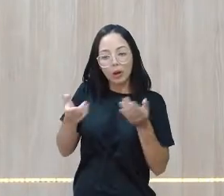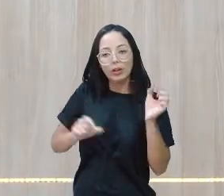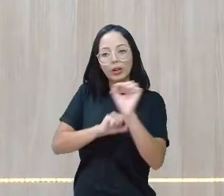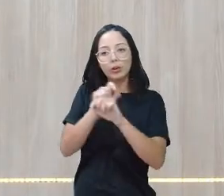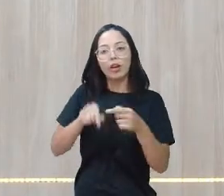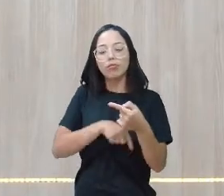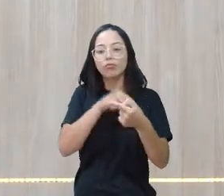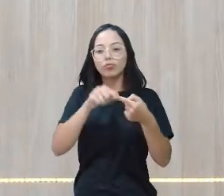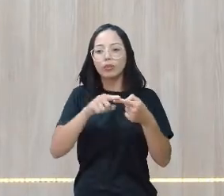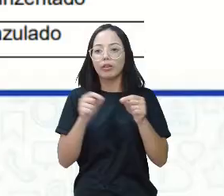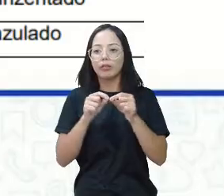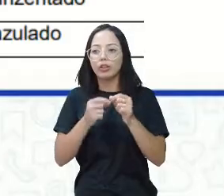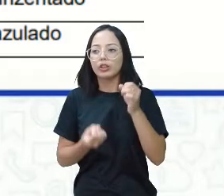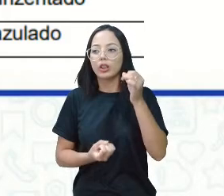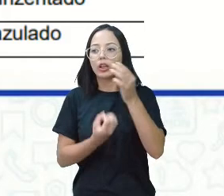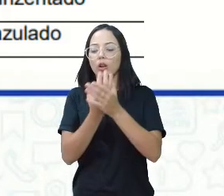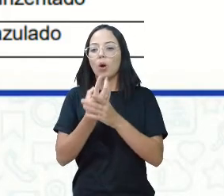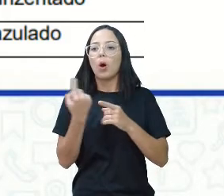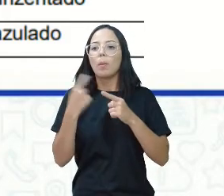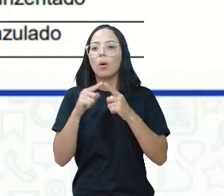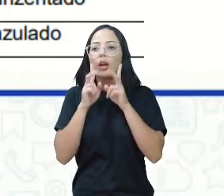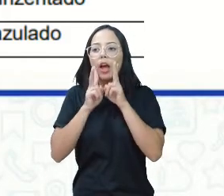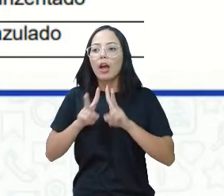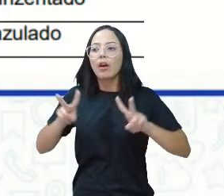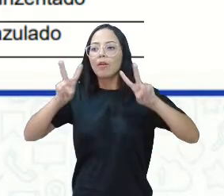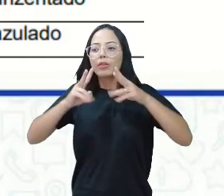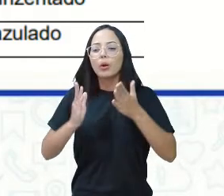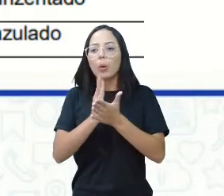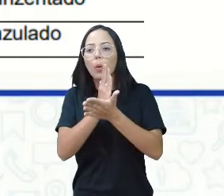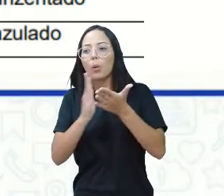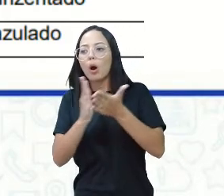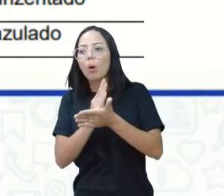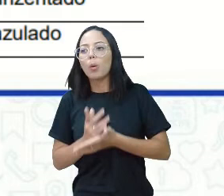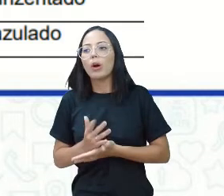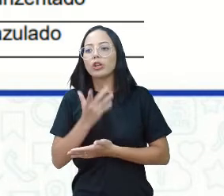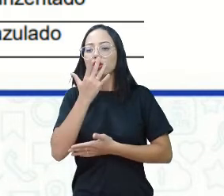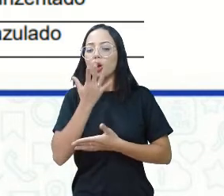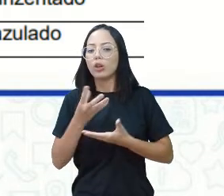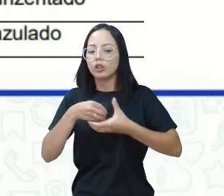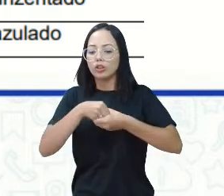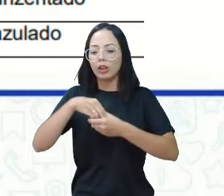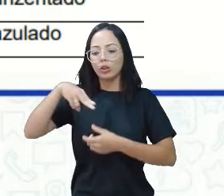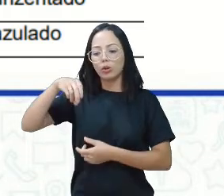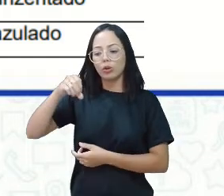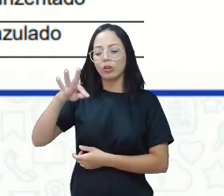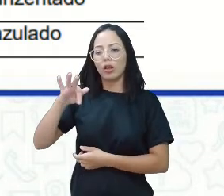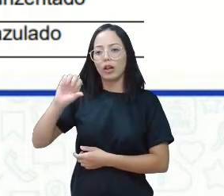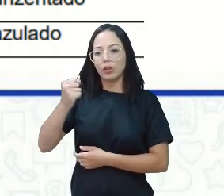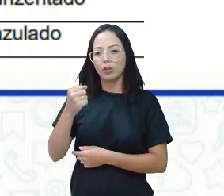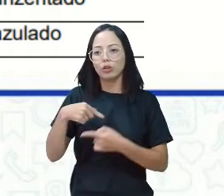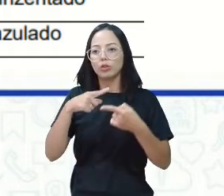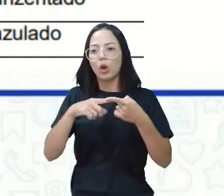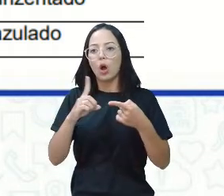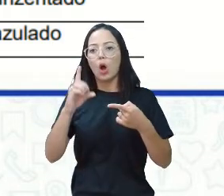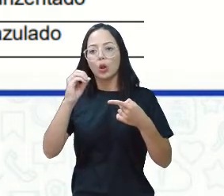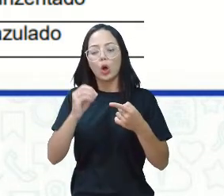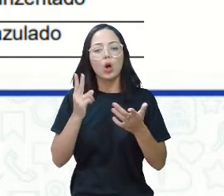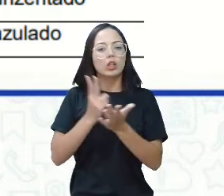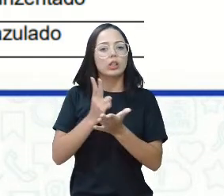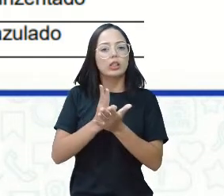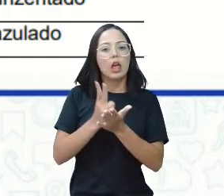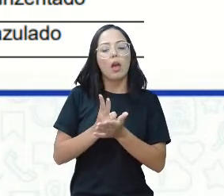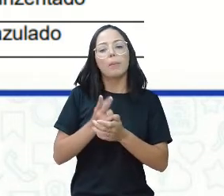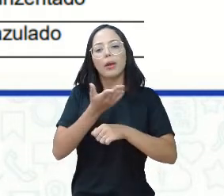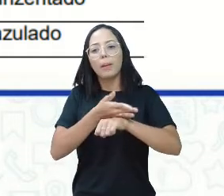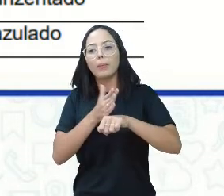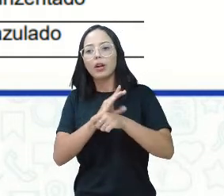ele estabeleceu, que ele via determinadas cores nas notas. Então tem aí o Dó maior, ele via sempre o branco, o